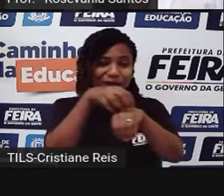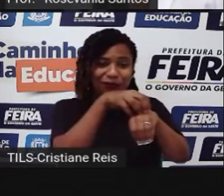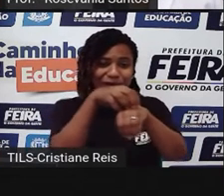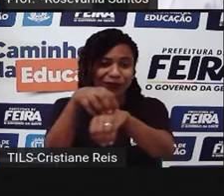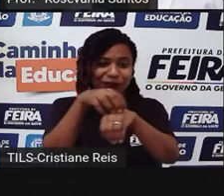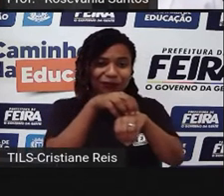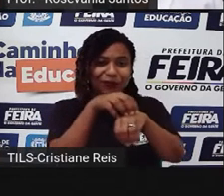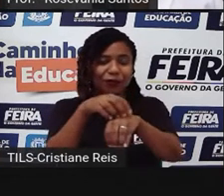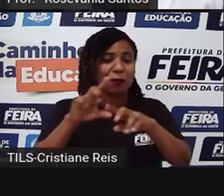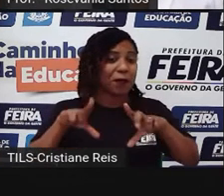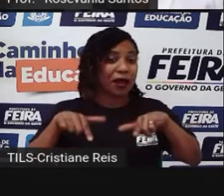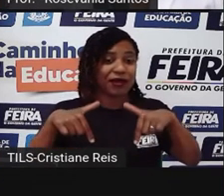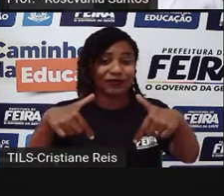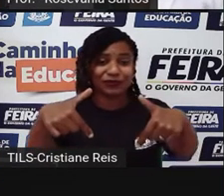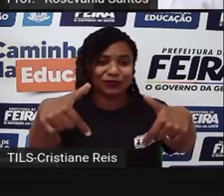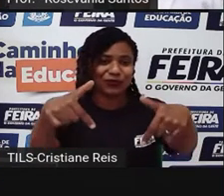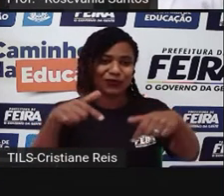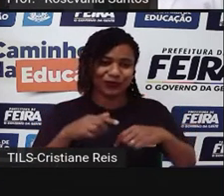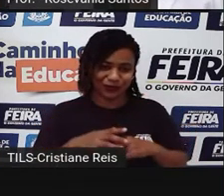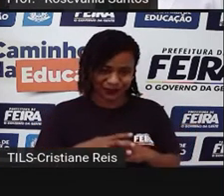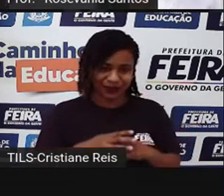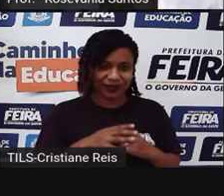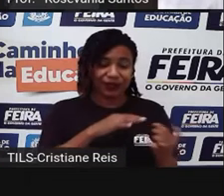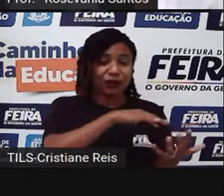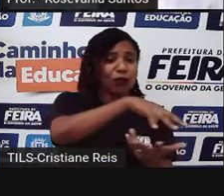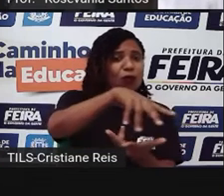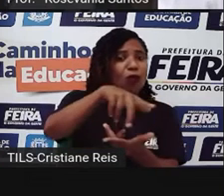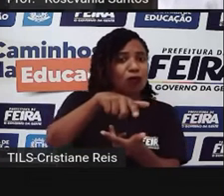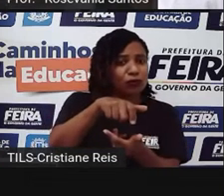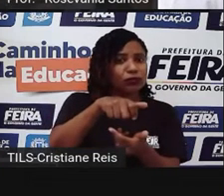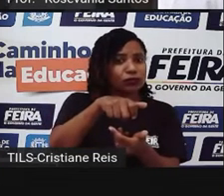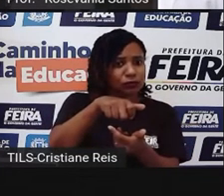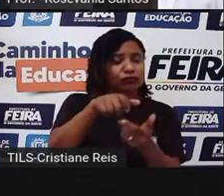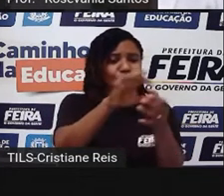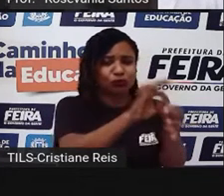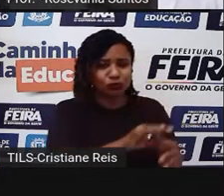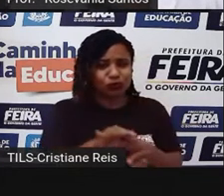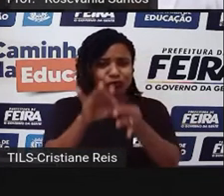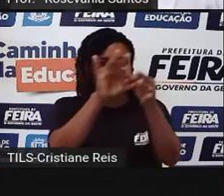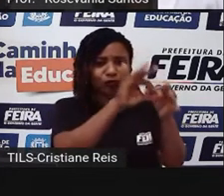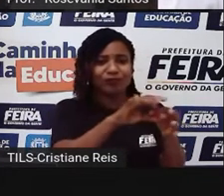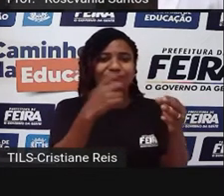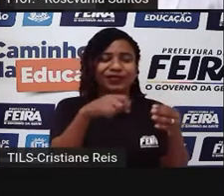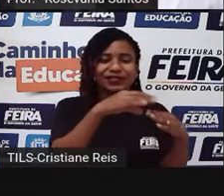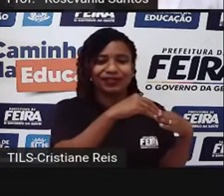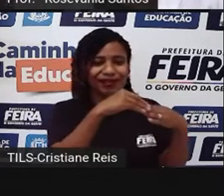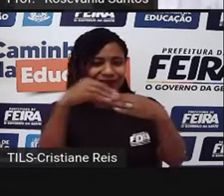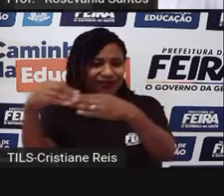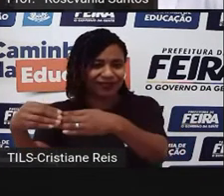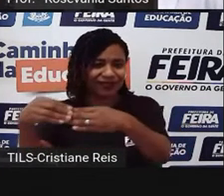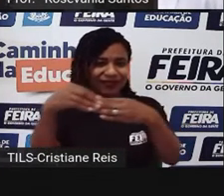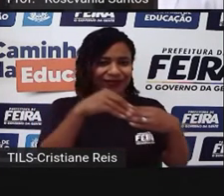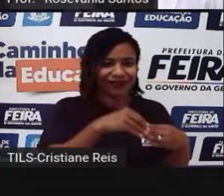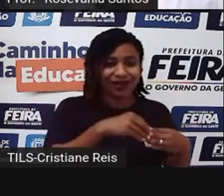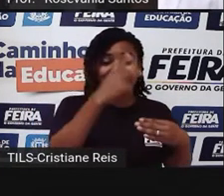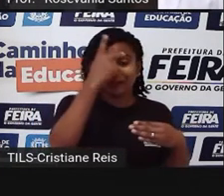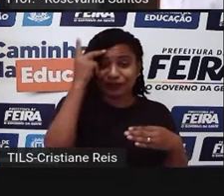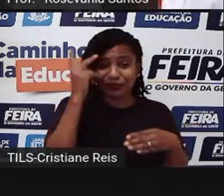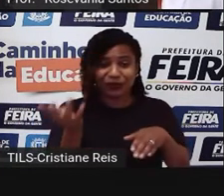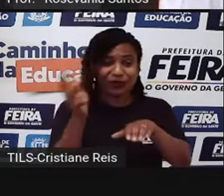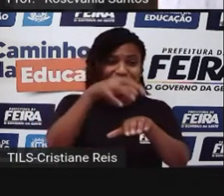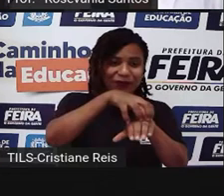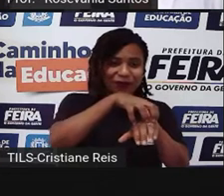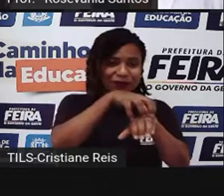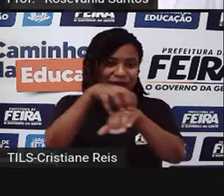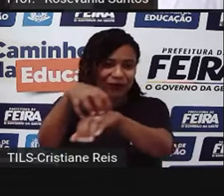ele exige, né, que a gente tenha uma logística de entrega de mercadorias, de transporte de pessoas cada vez mais eficiente. E